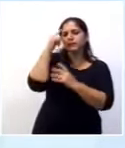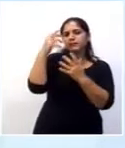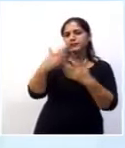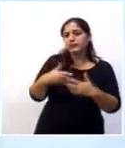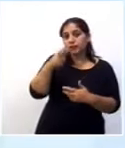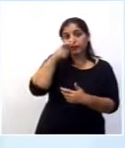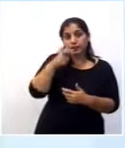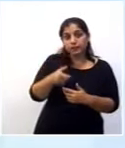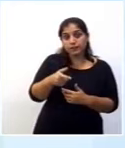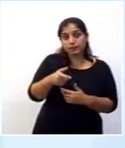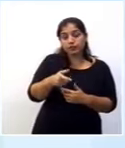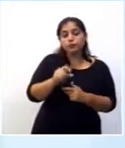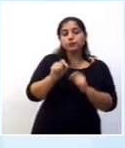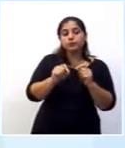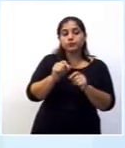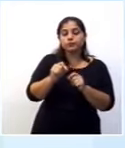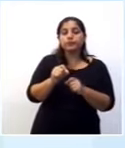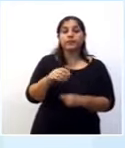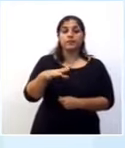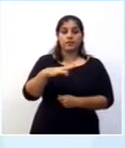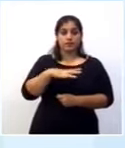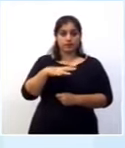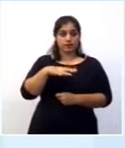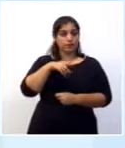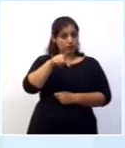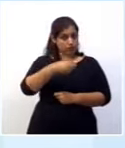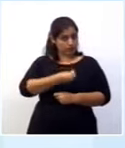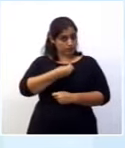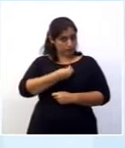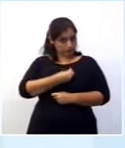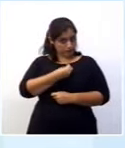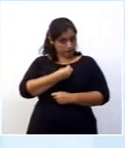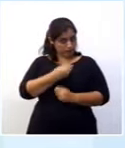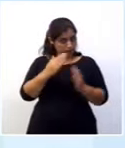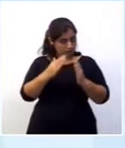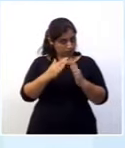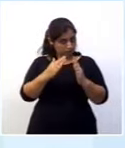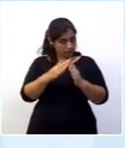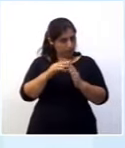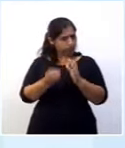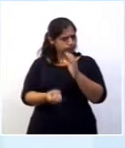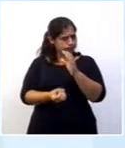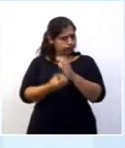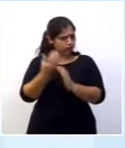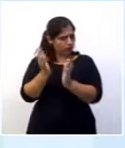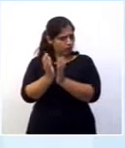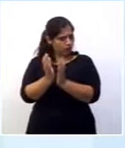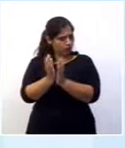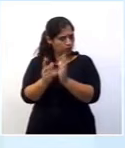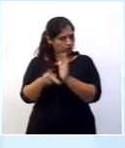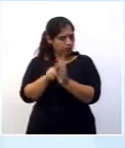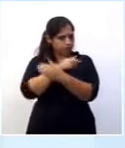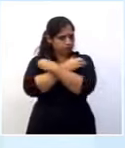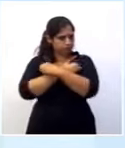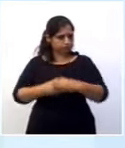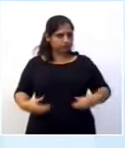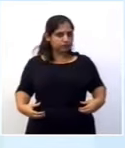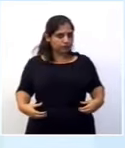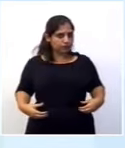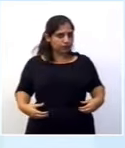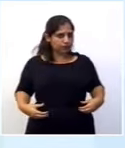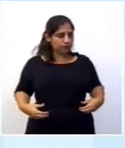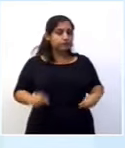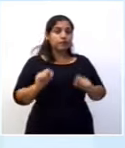muito interessante. A cidade onde você vive foi fundada por bandeirante? Boa parte das